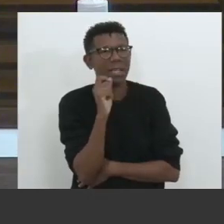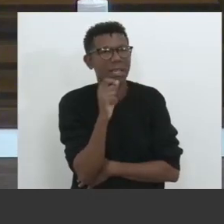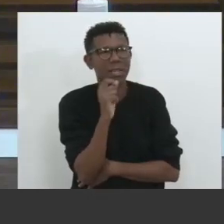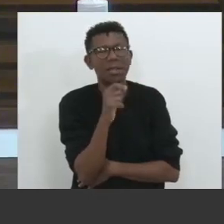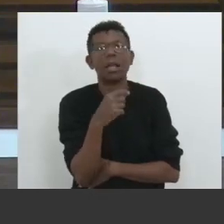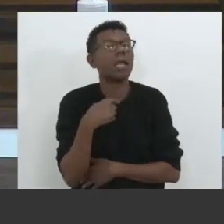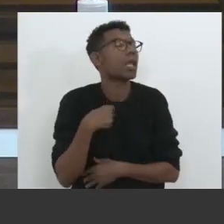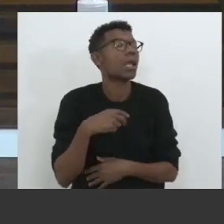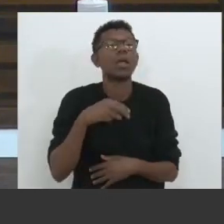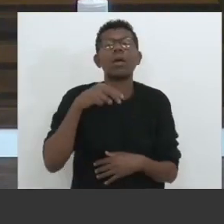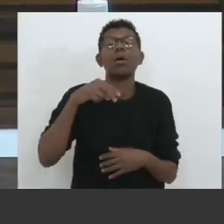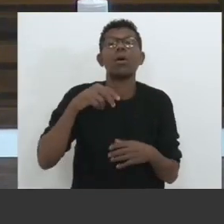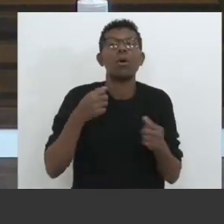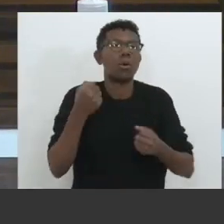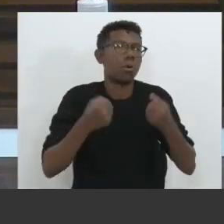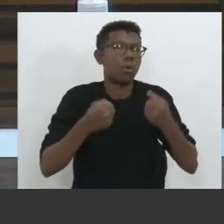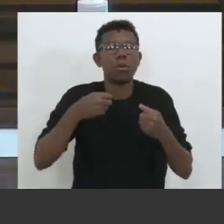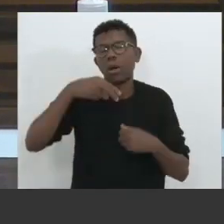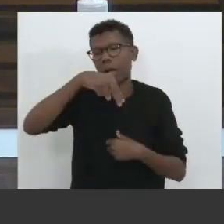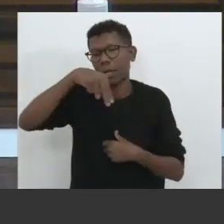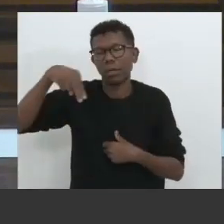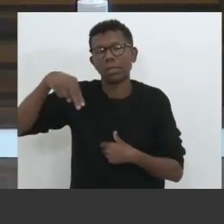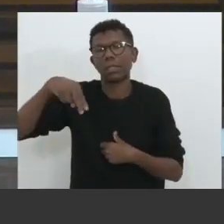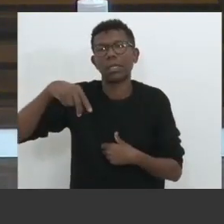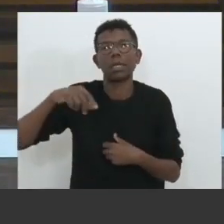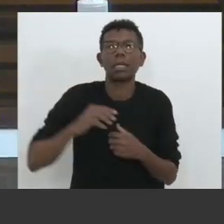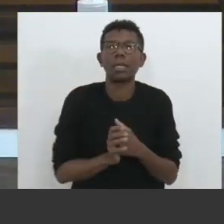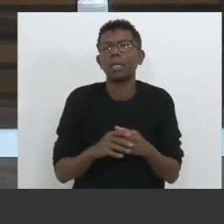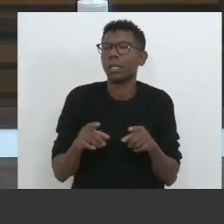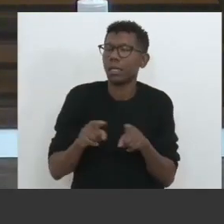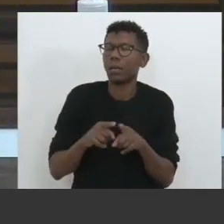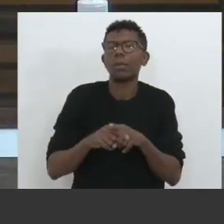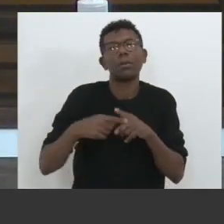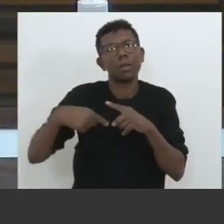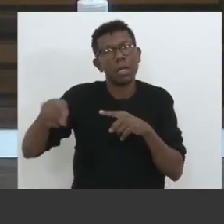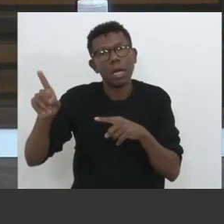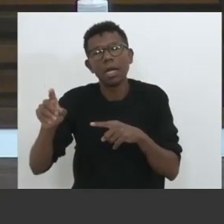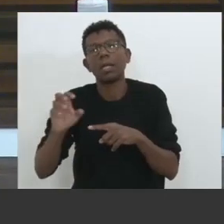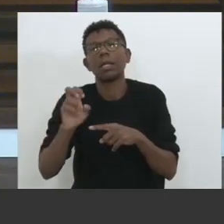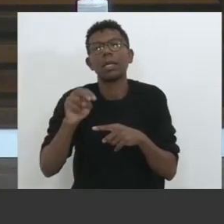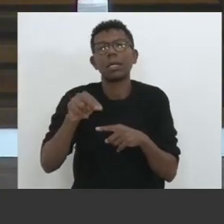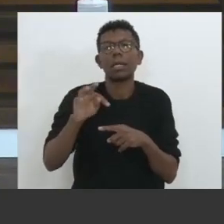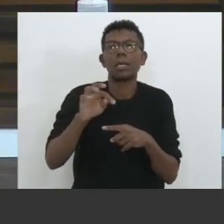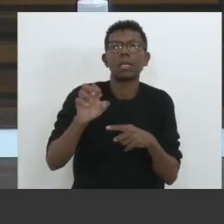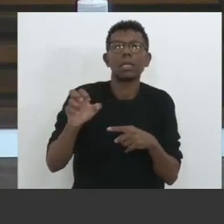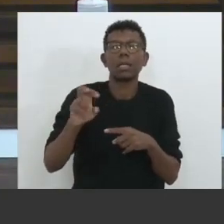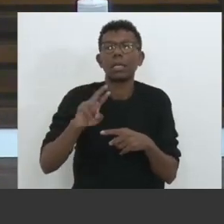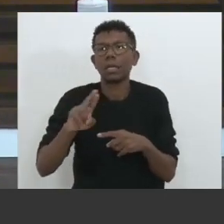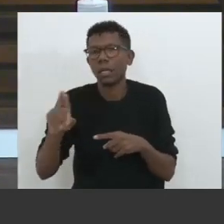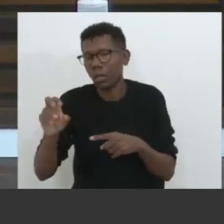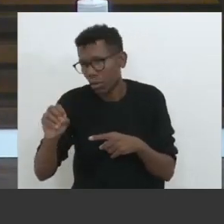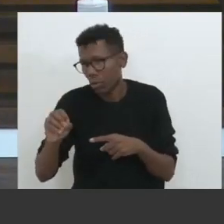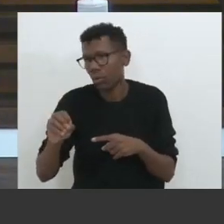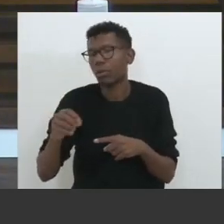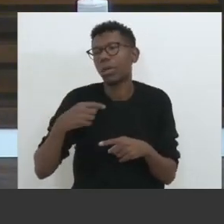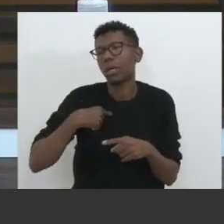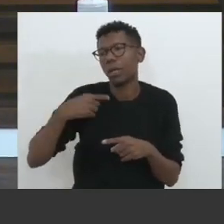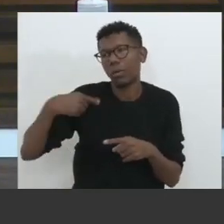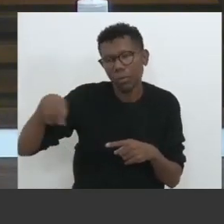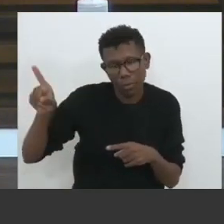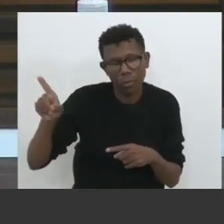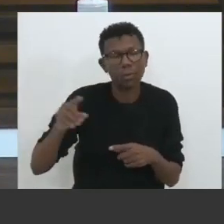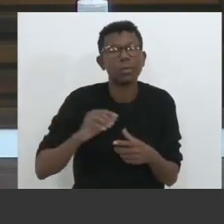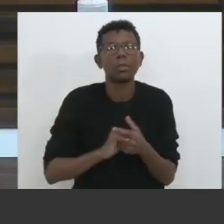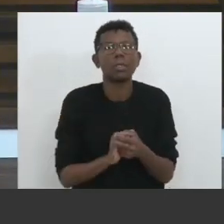Sena foi no enterro dele e ó vou te falar uma coisa